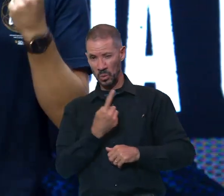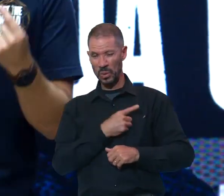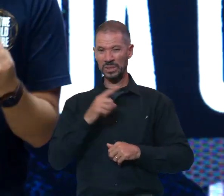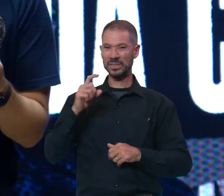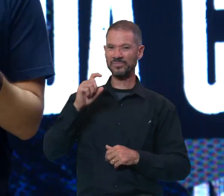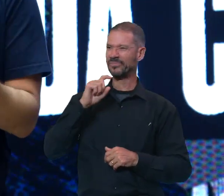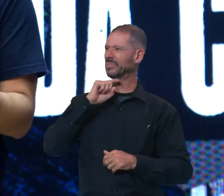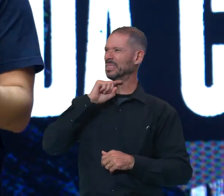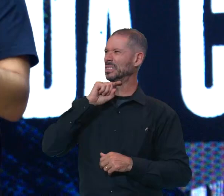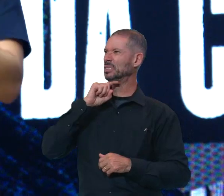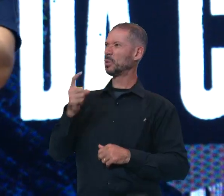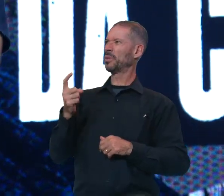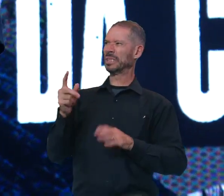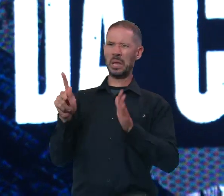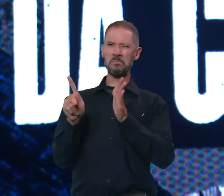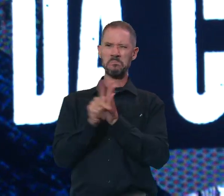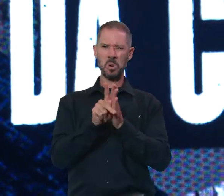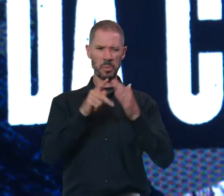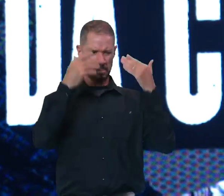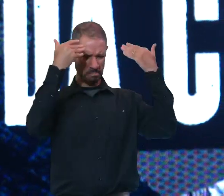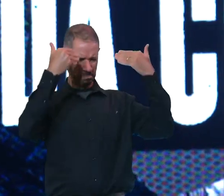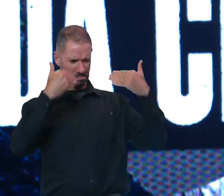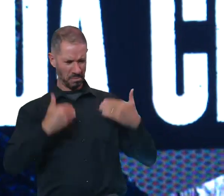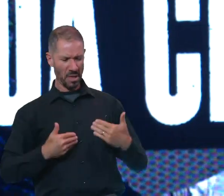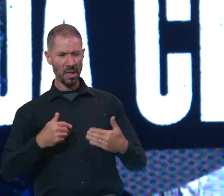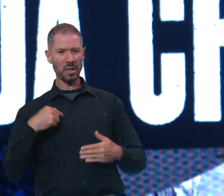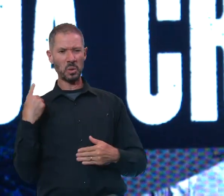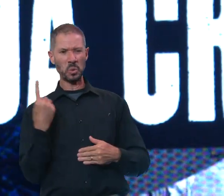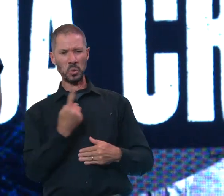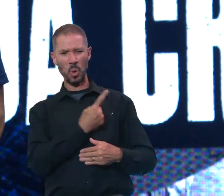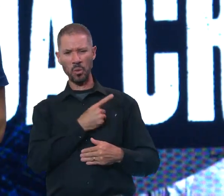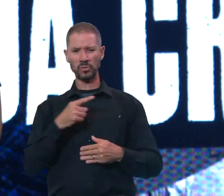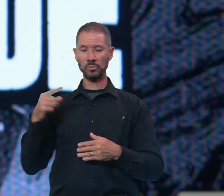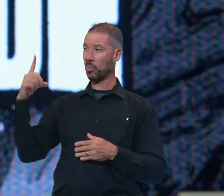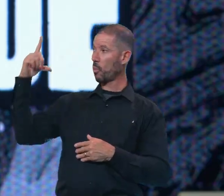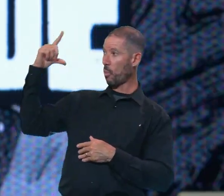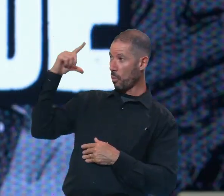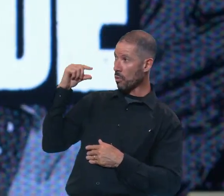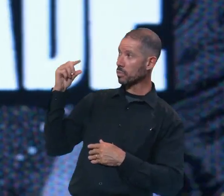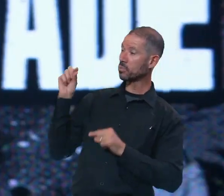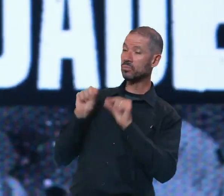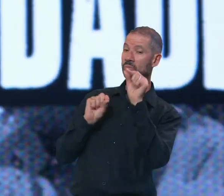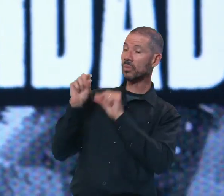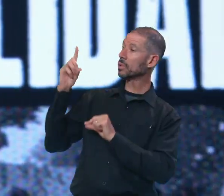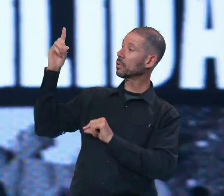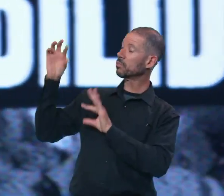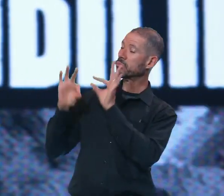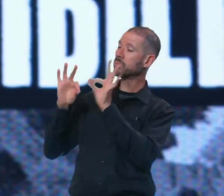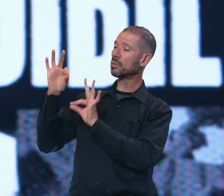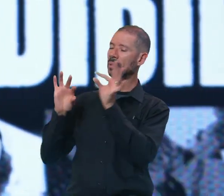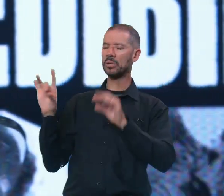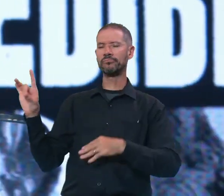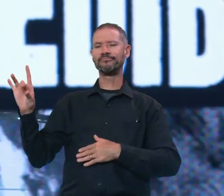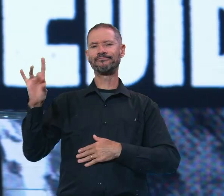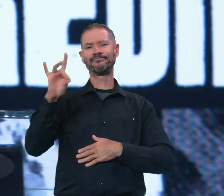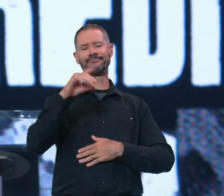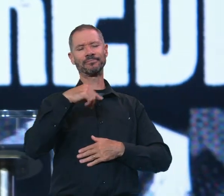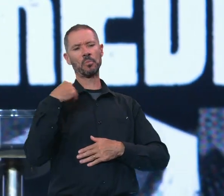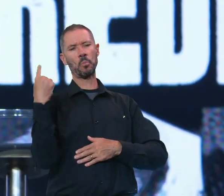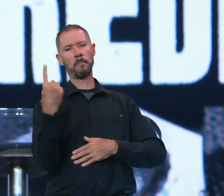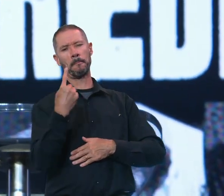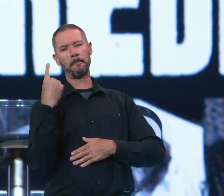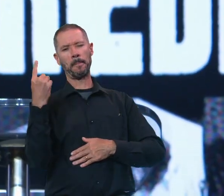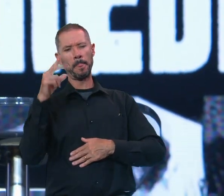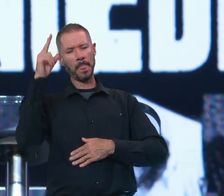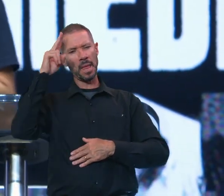duvidar, inclusive, da nossa própria integridade, do nosso próprio chamado ou daquilo que Deus tem preparado para cada um de nós. E sabe,